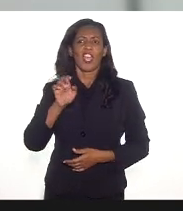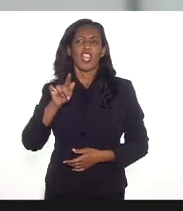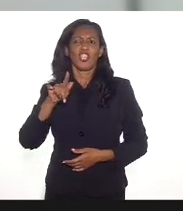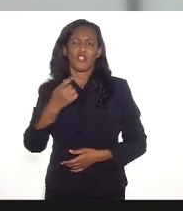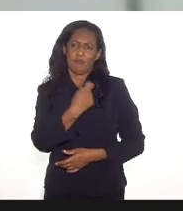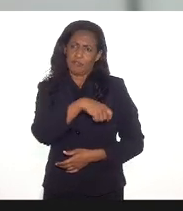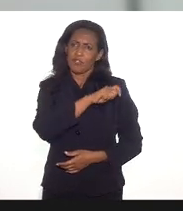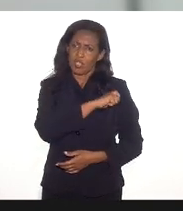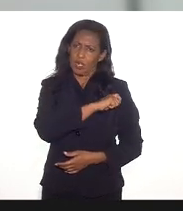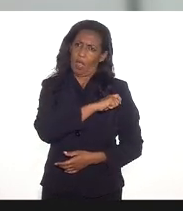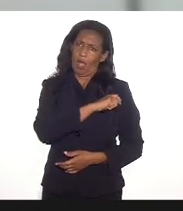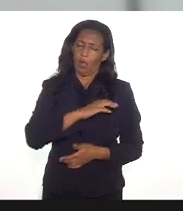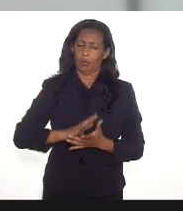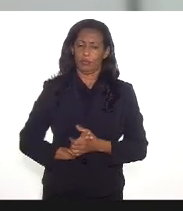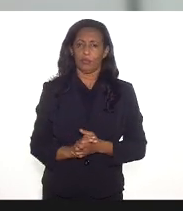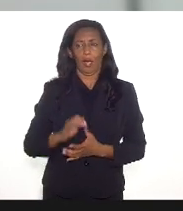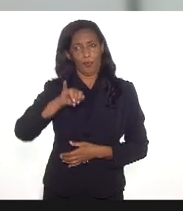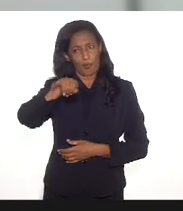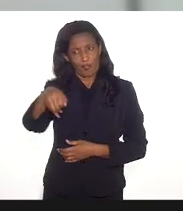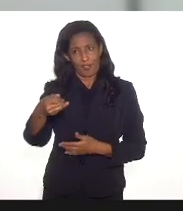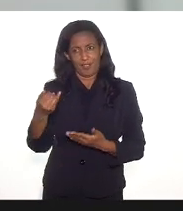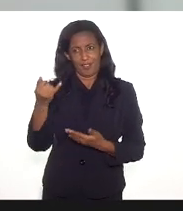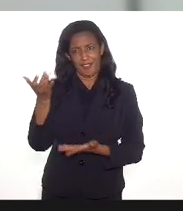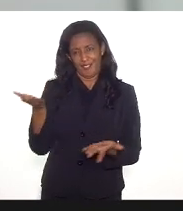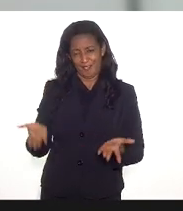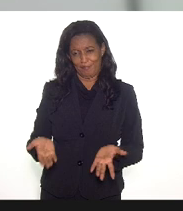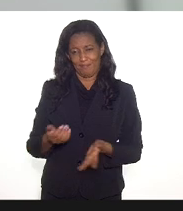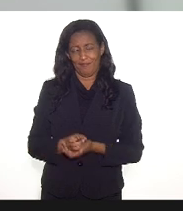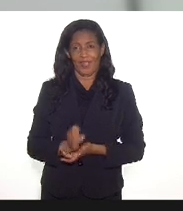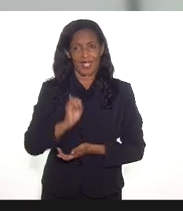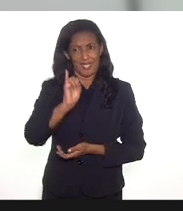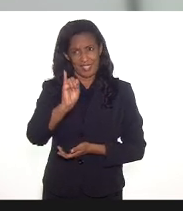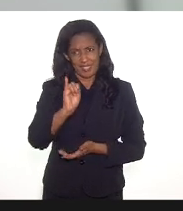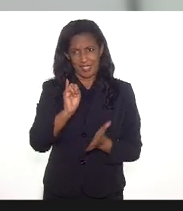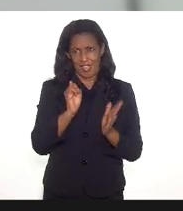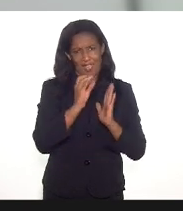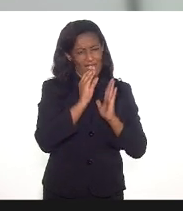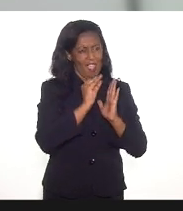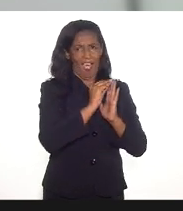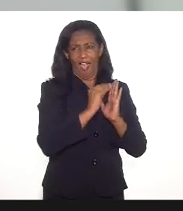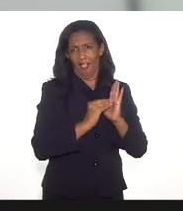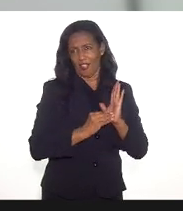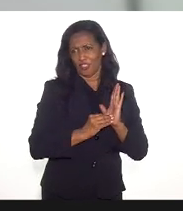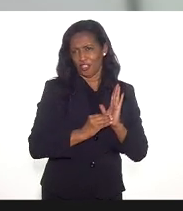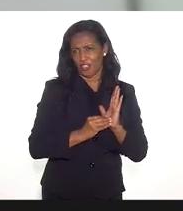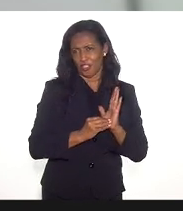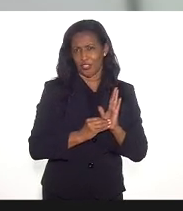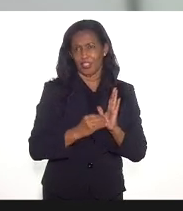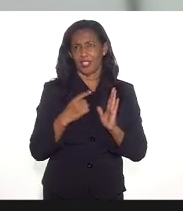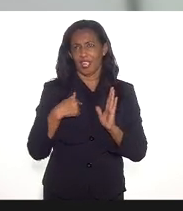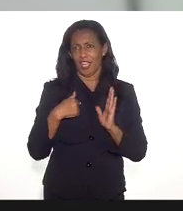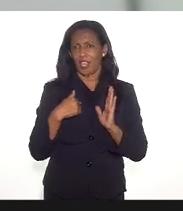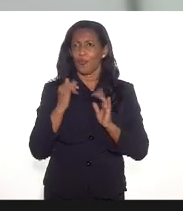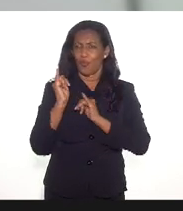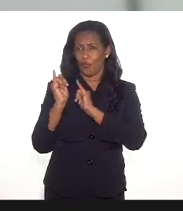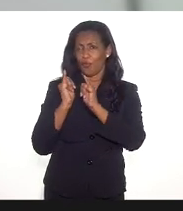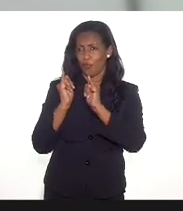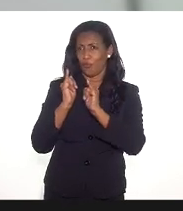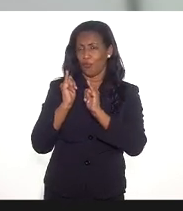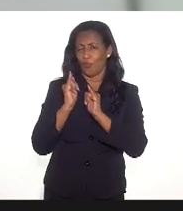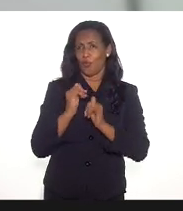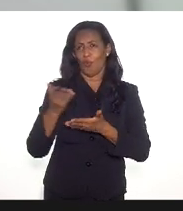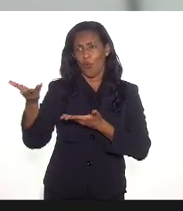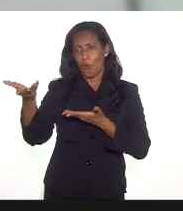recuperação fiscal, aproveitando o ensejo. Se Vossa Excelência tiver agenda, não precisa responder agora, eu vou lhe formular